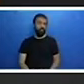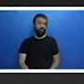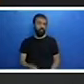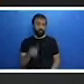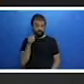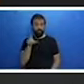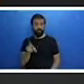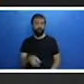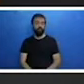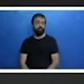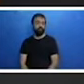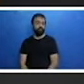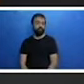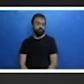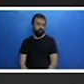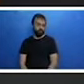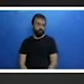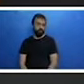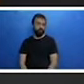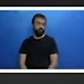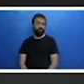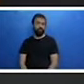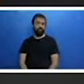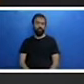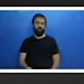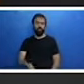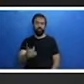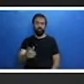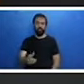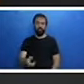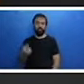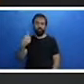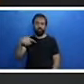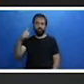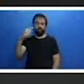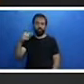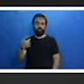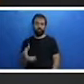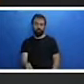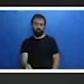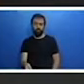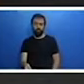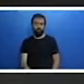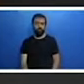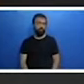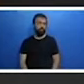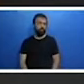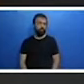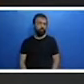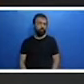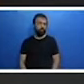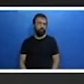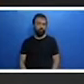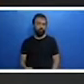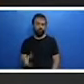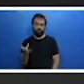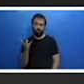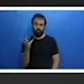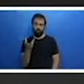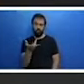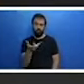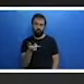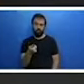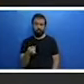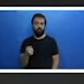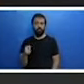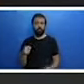vamos lá girou pegou fácil esse né Bem Simples requer habilidade